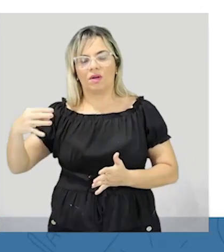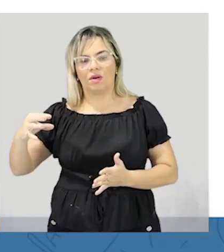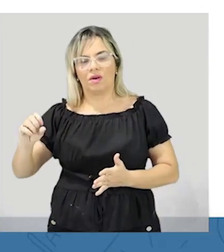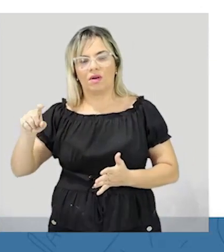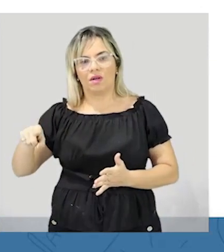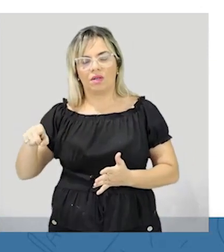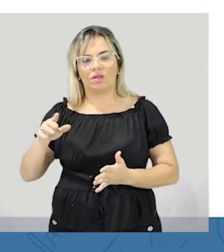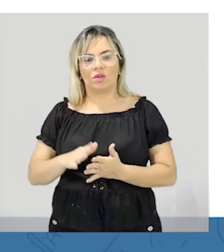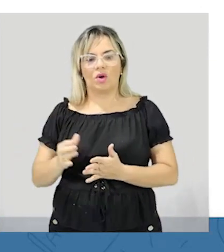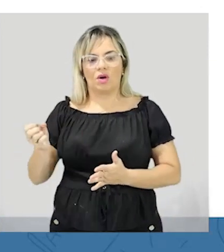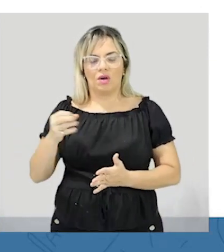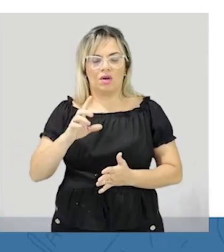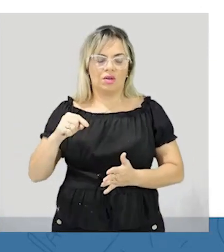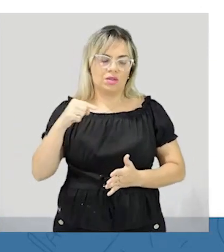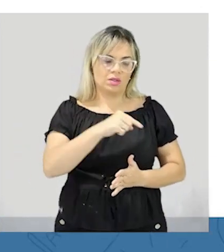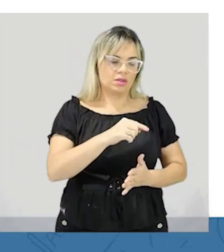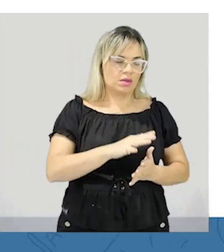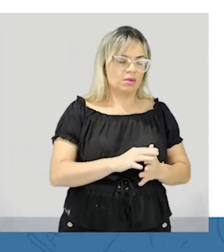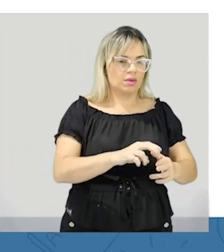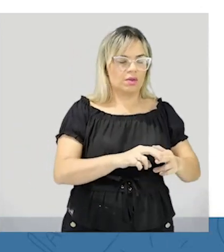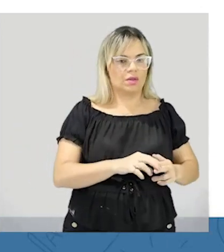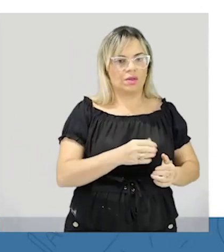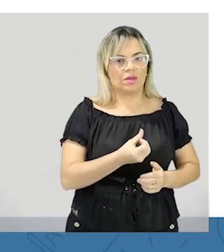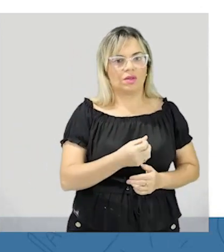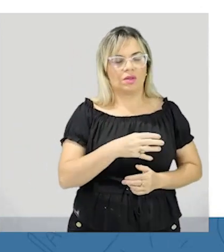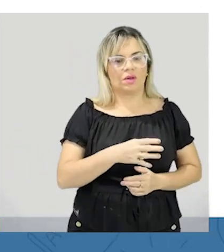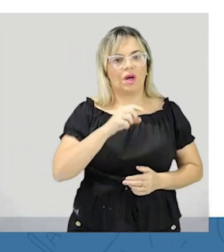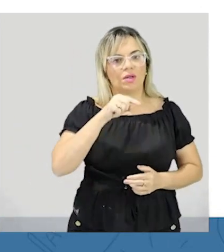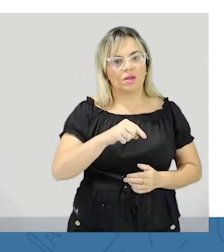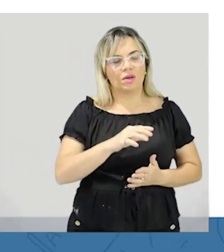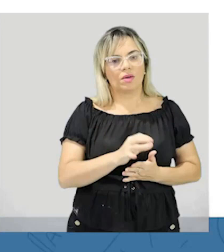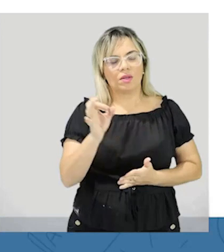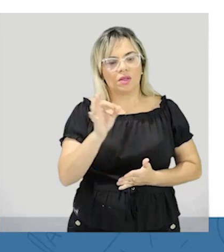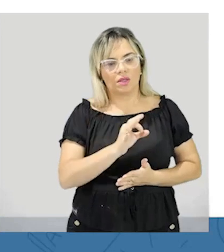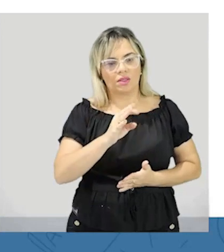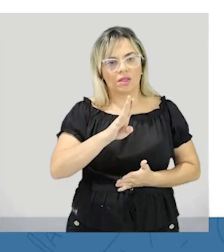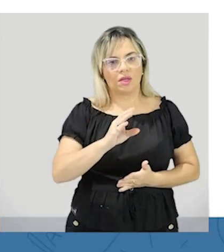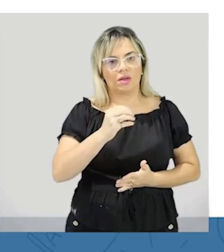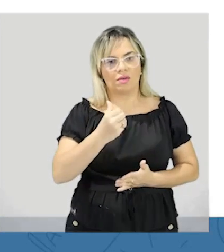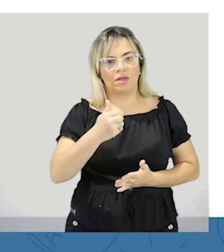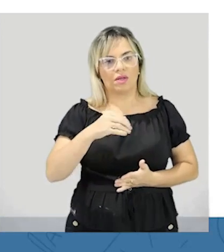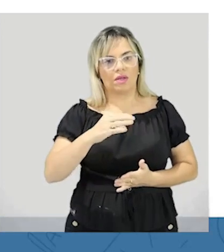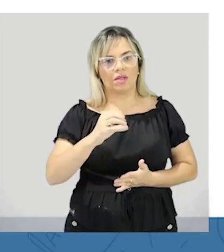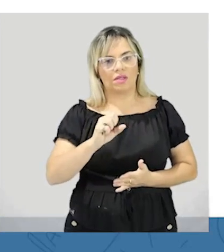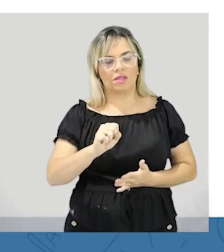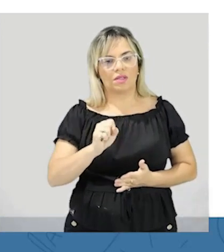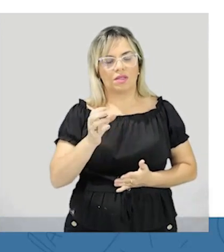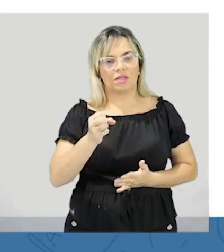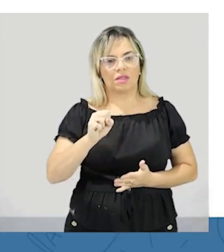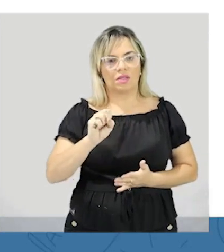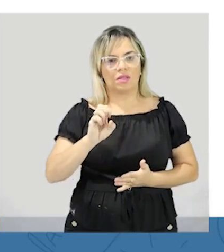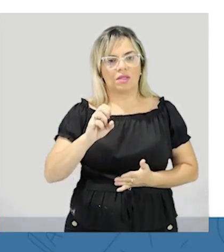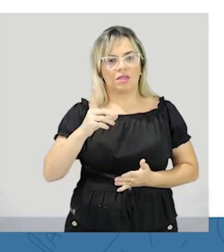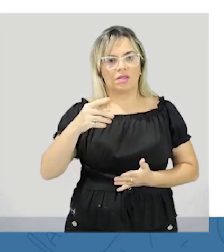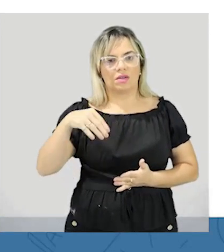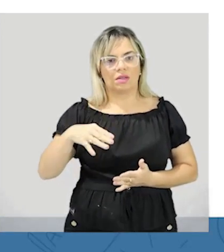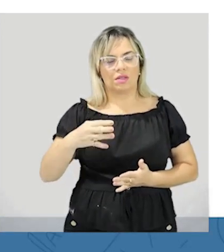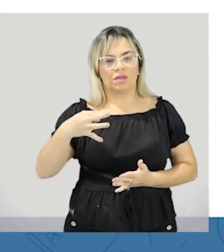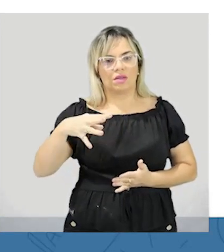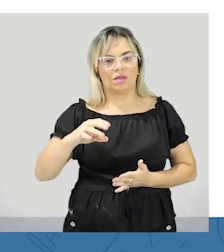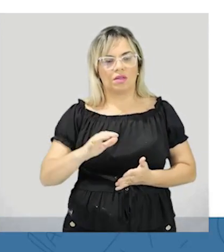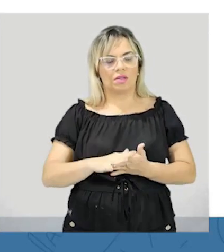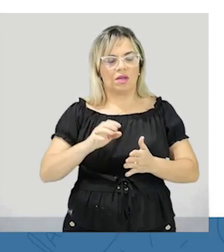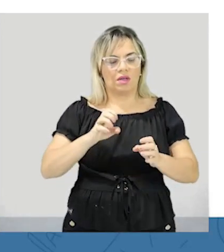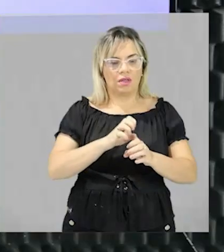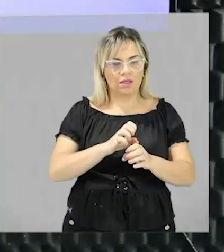64% obrigatoriamente é de bacia sedimentar. A estrutura geológica predominante no nosso país são as bacias